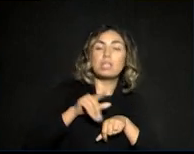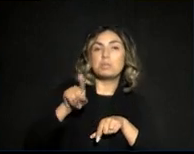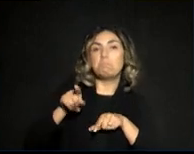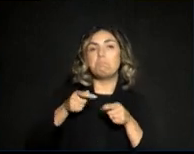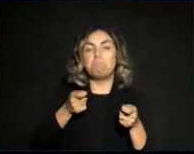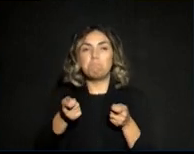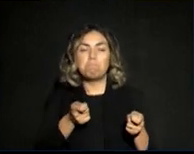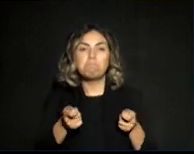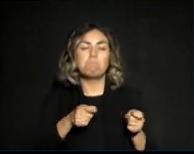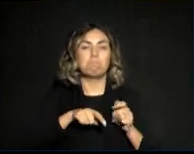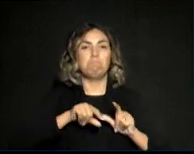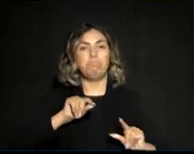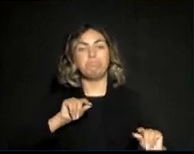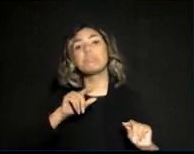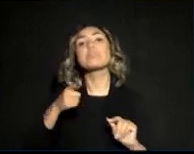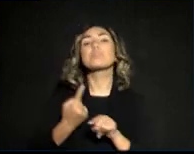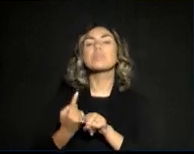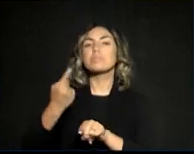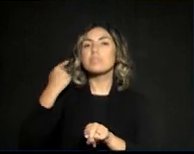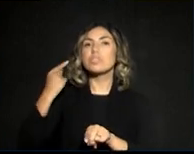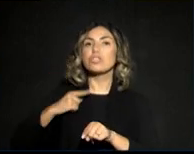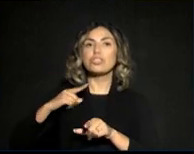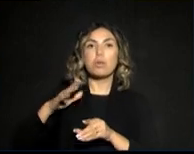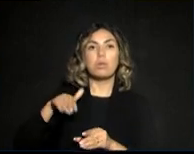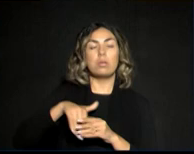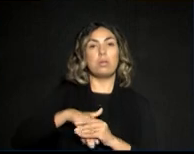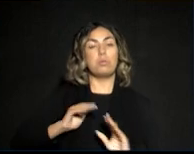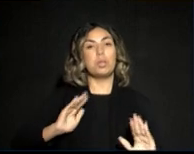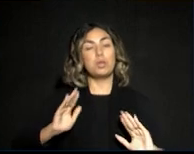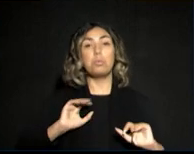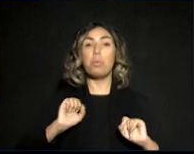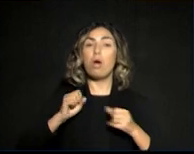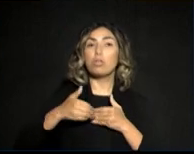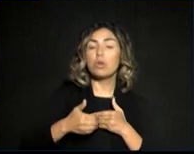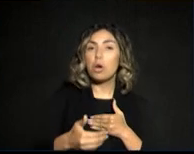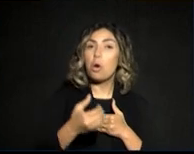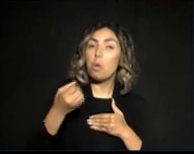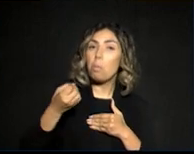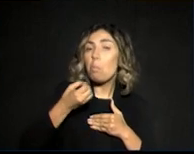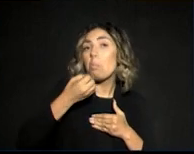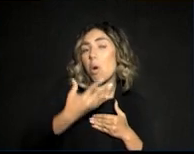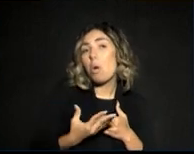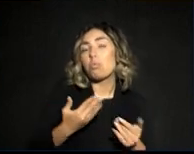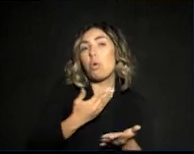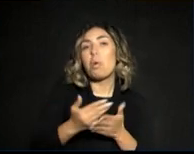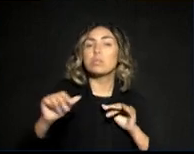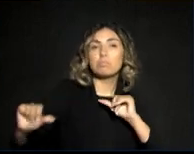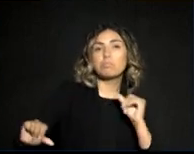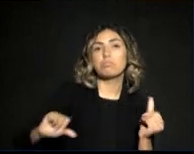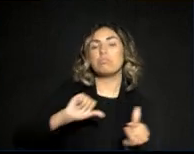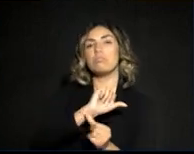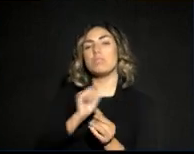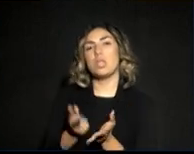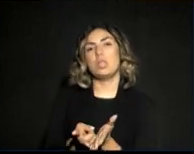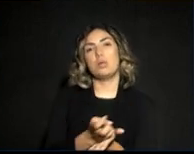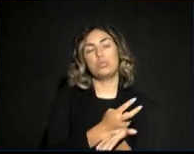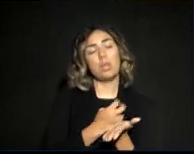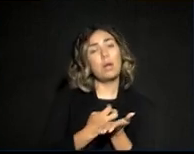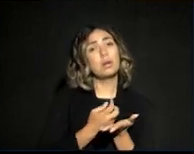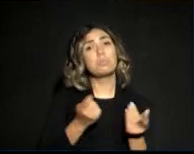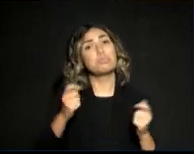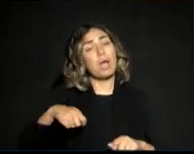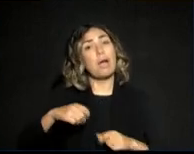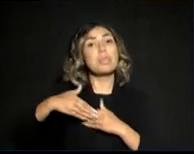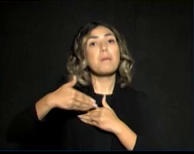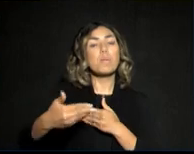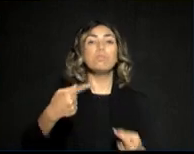que passado o calor do período eleitoral É pode ser um bom começo de uma reforma tributária para que a gente possa voltar com essa discussão